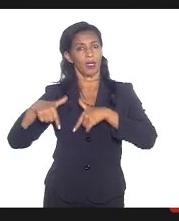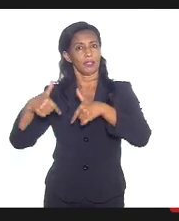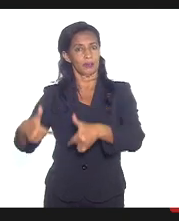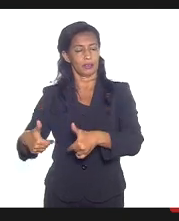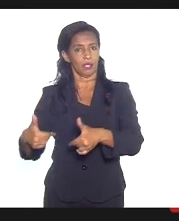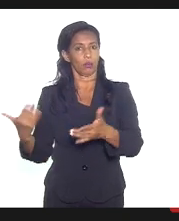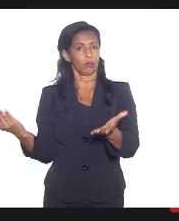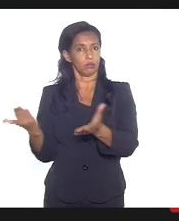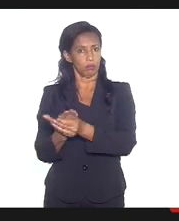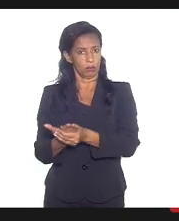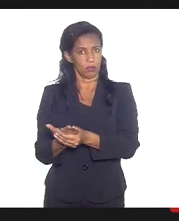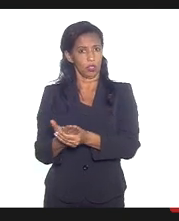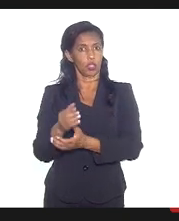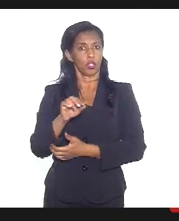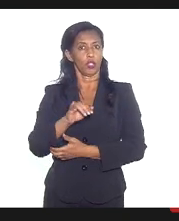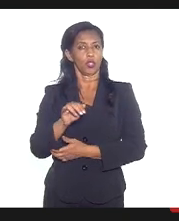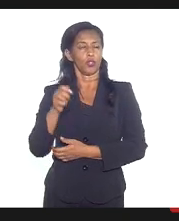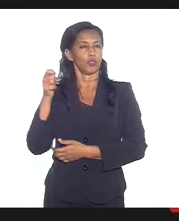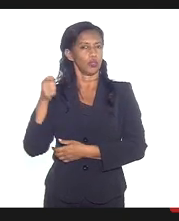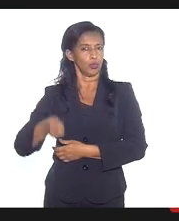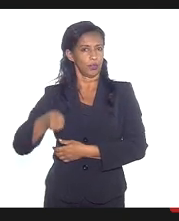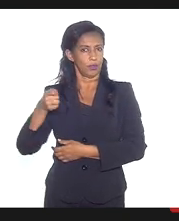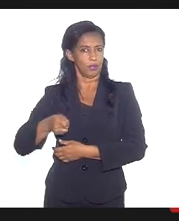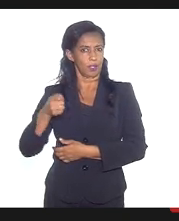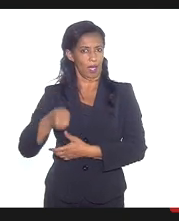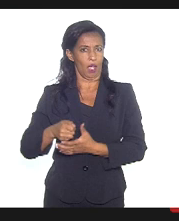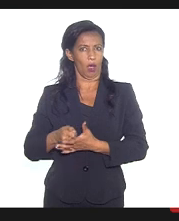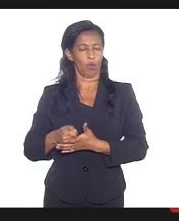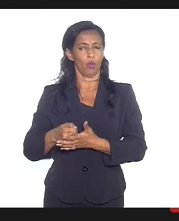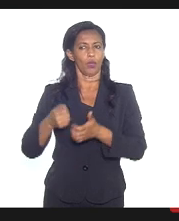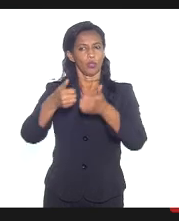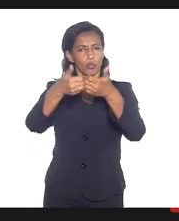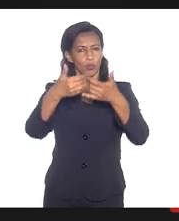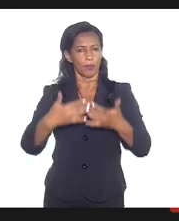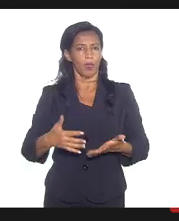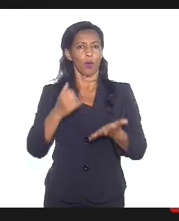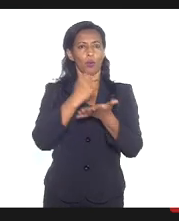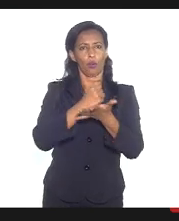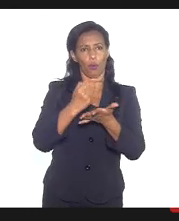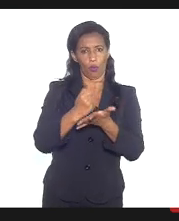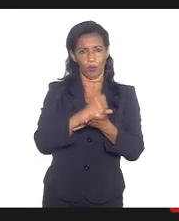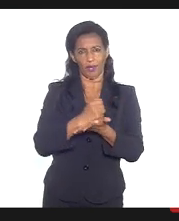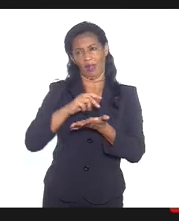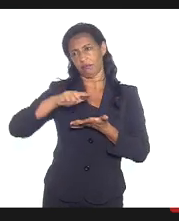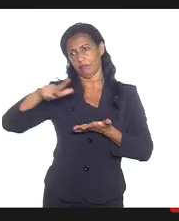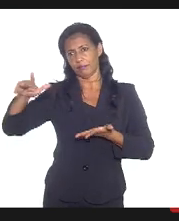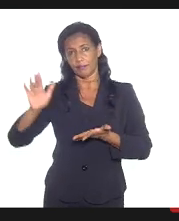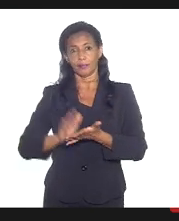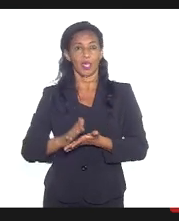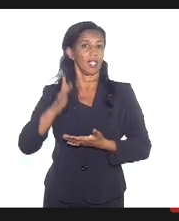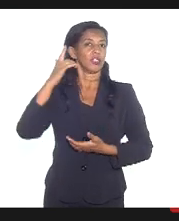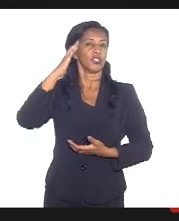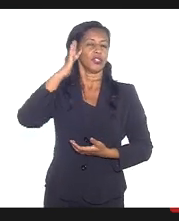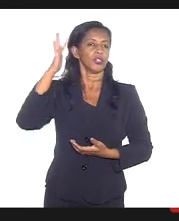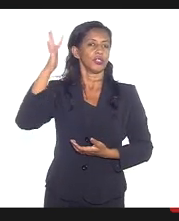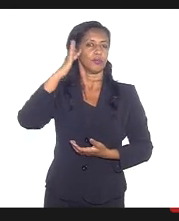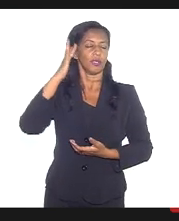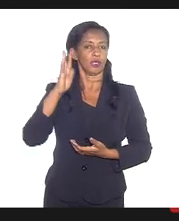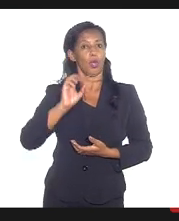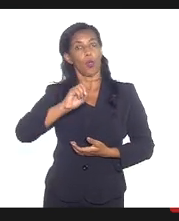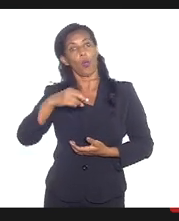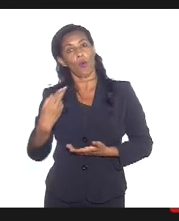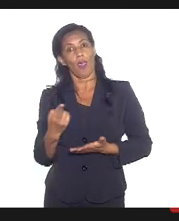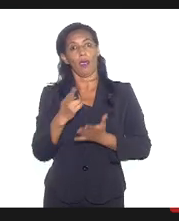passa a ter um acesso dentro do SAP deles, detalhando um contrato, etc. A gente imagina que seja ou uma resolução ou um